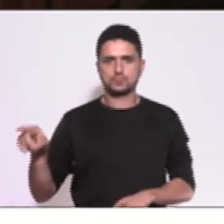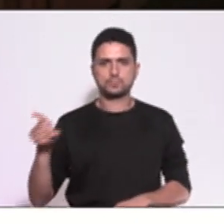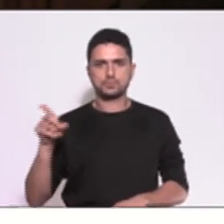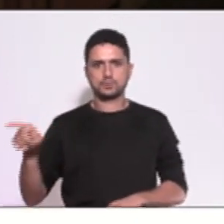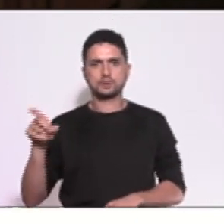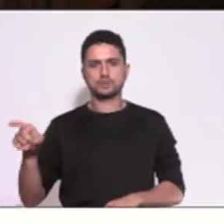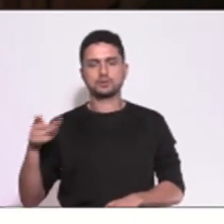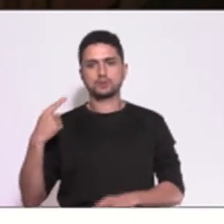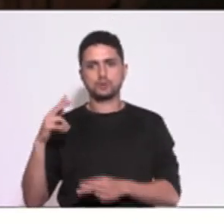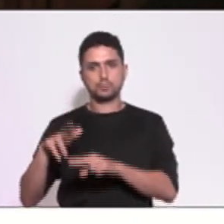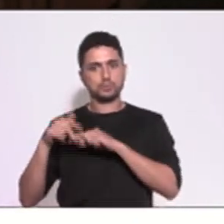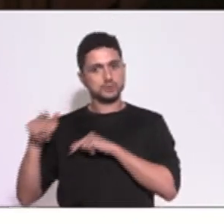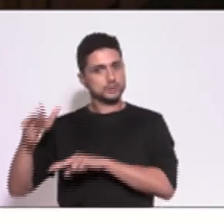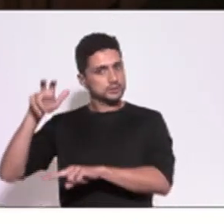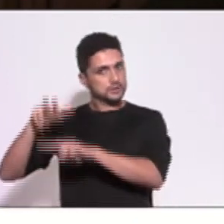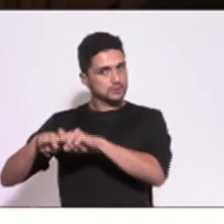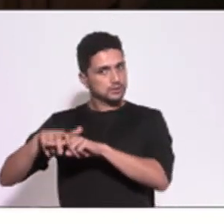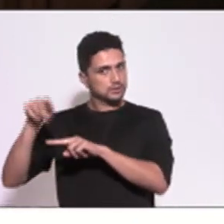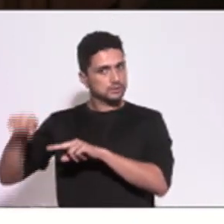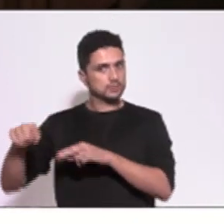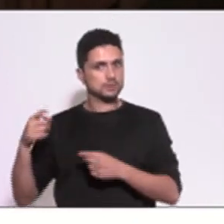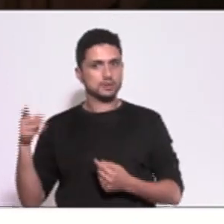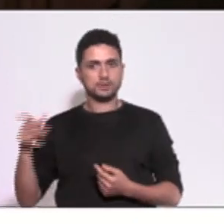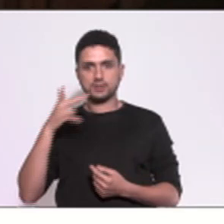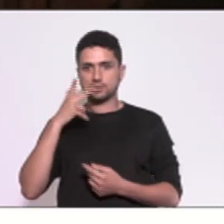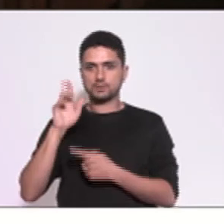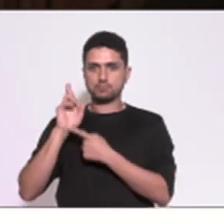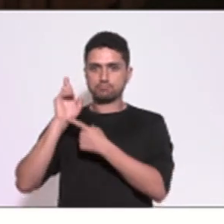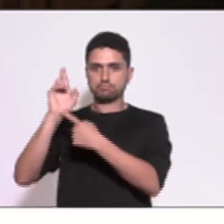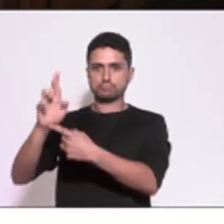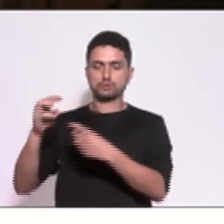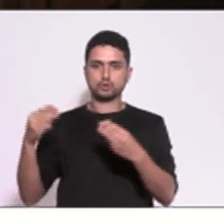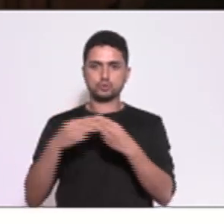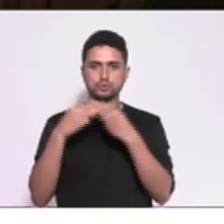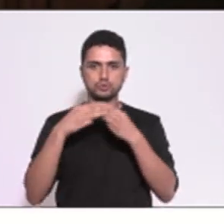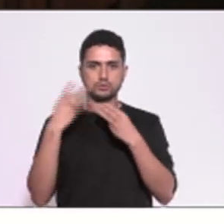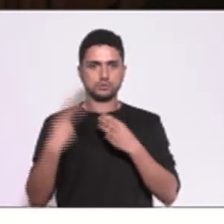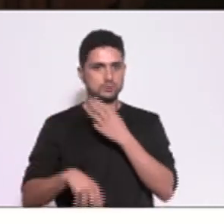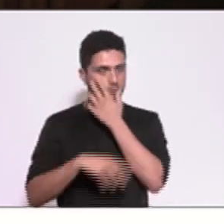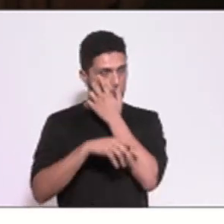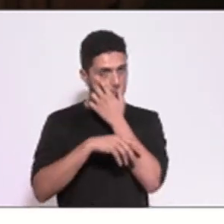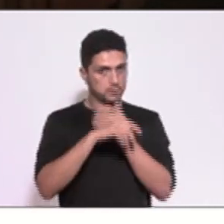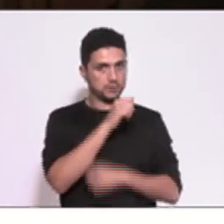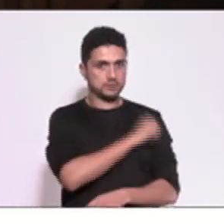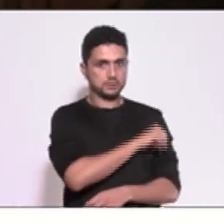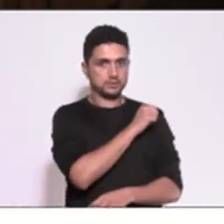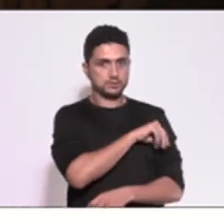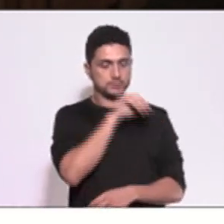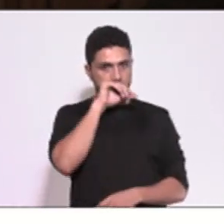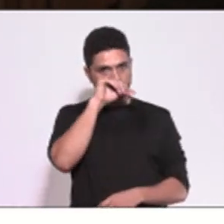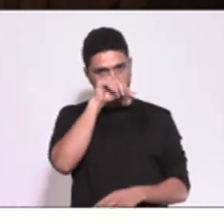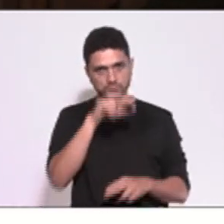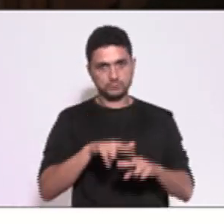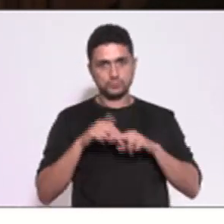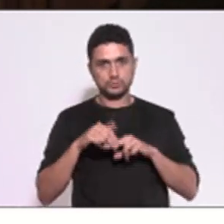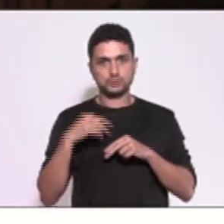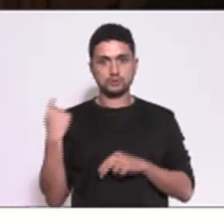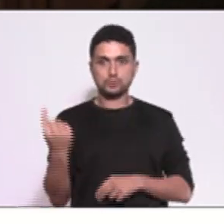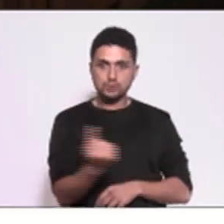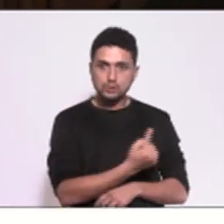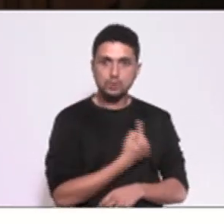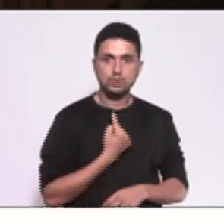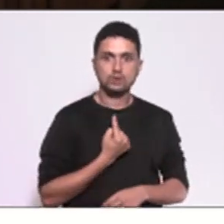Por isso ele está sentado aqui. Veio falar em nome dos judeus do Rio. E é assim que nós todos,